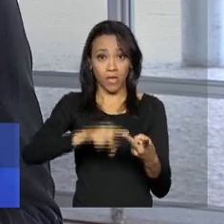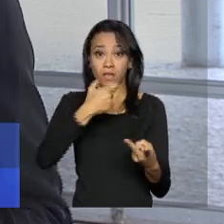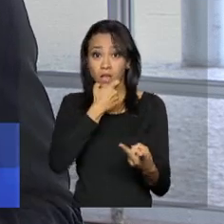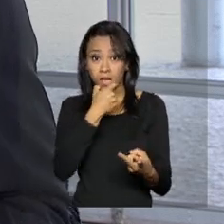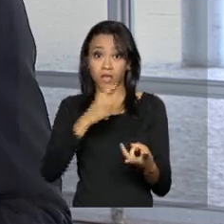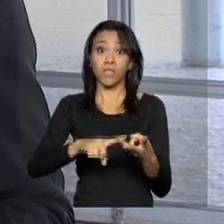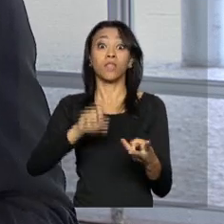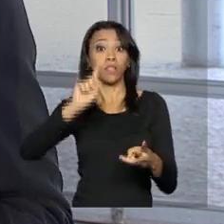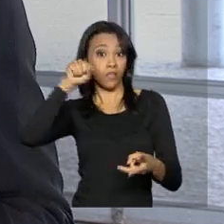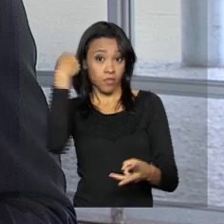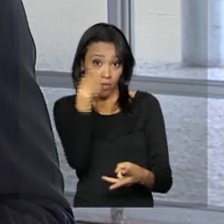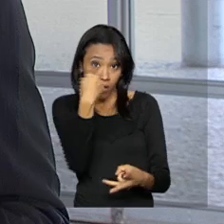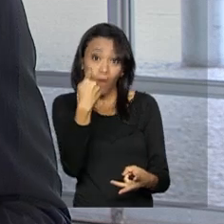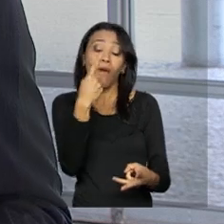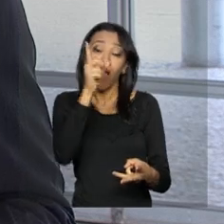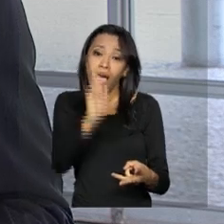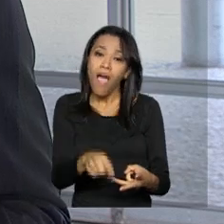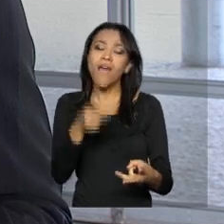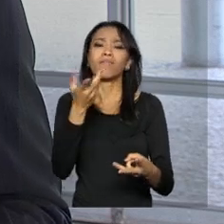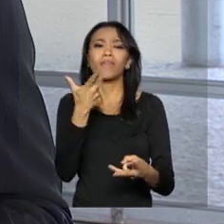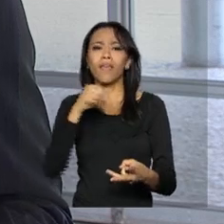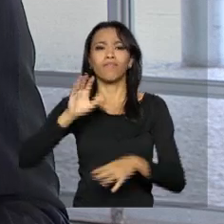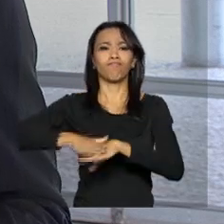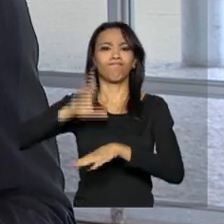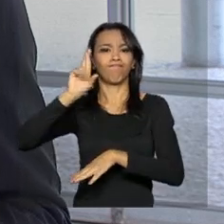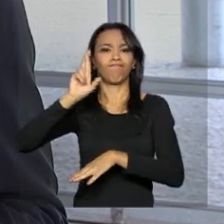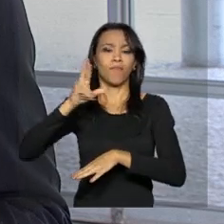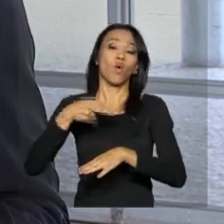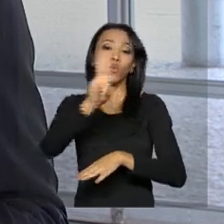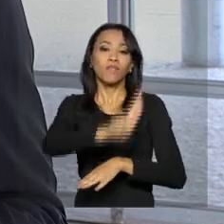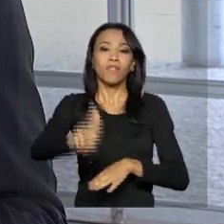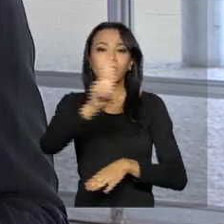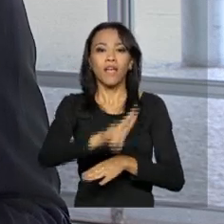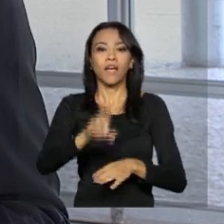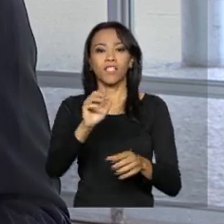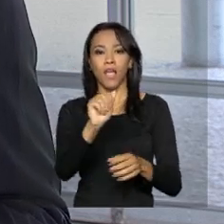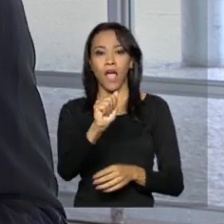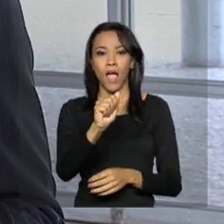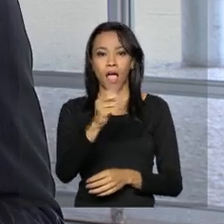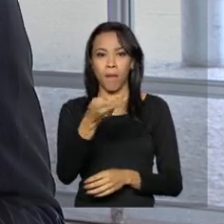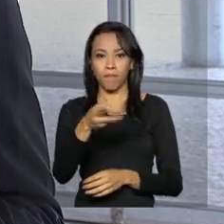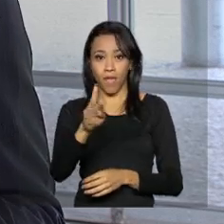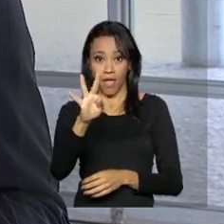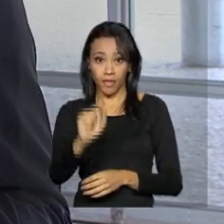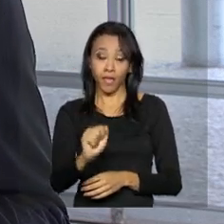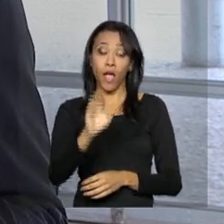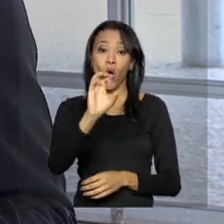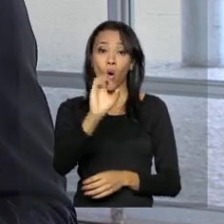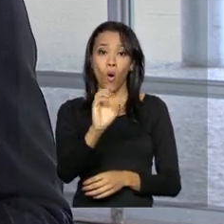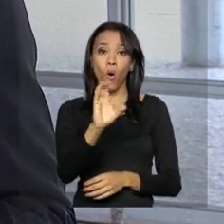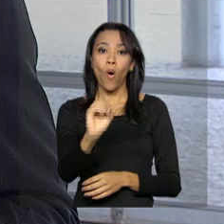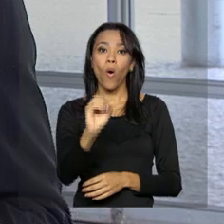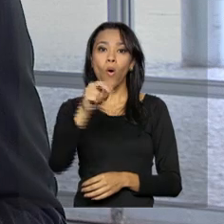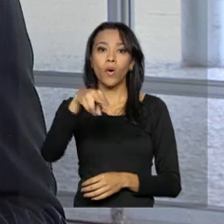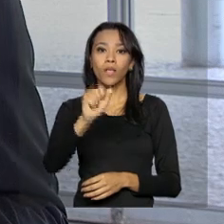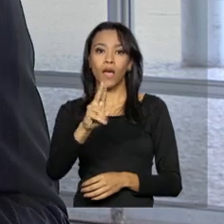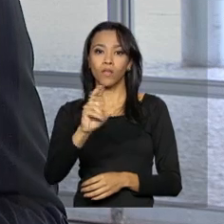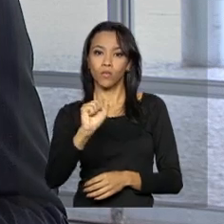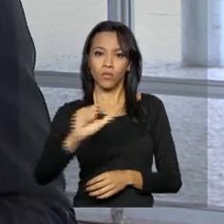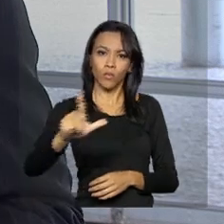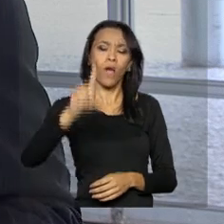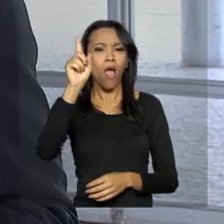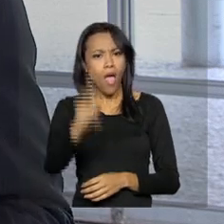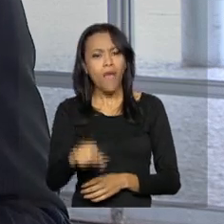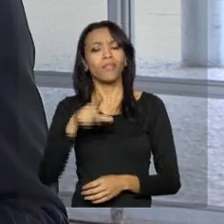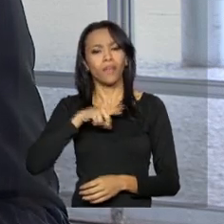Espanhola o acesso é por meio da Universidade Aberta do Sistema Único de Saúde a unasus onde já está disponível a